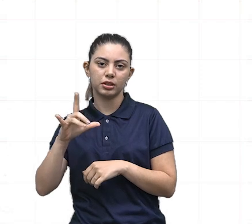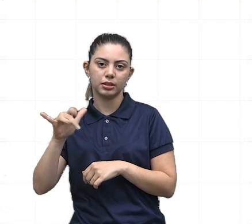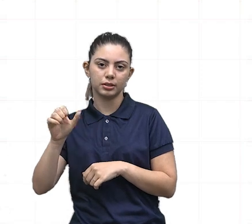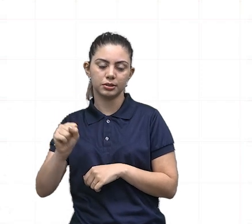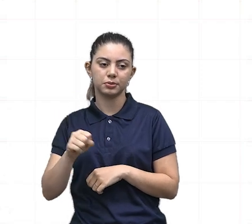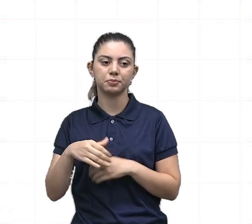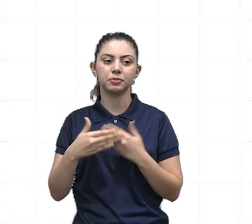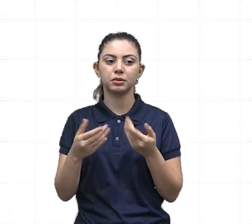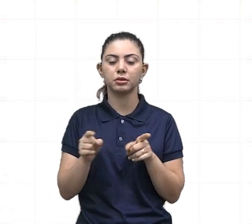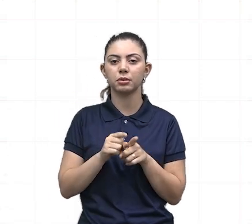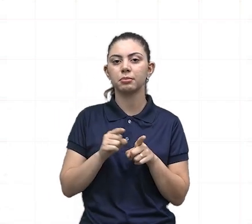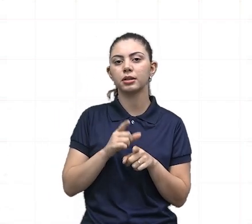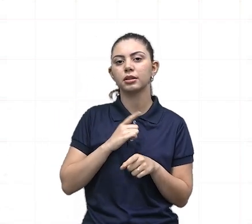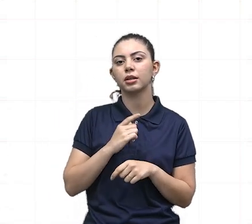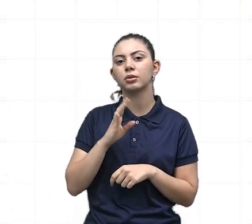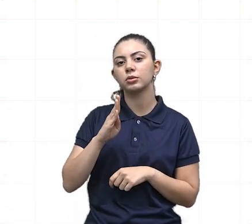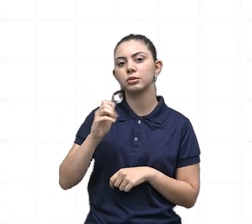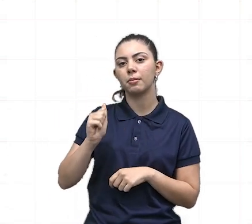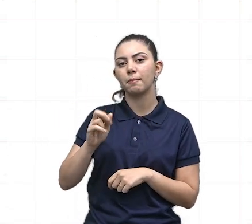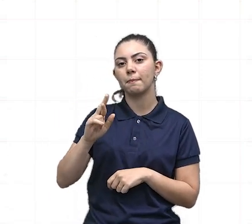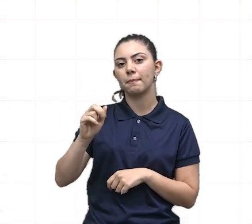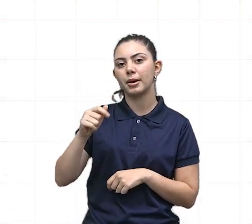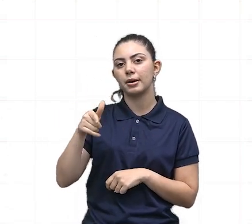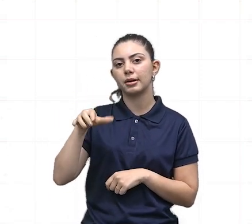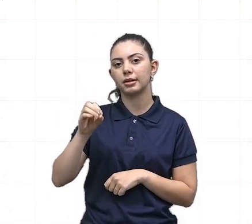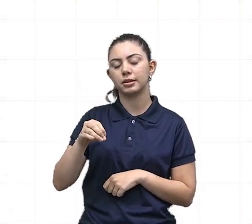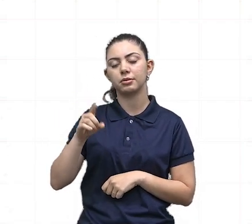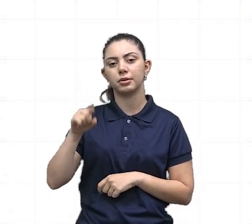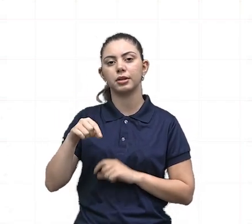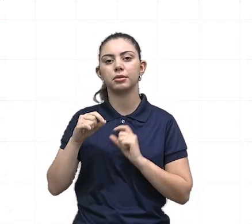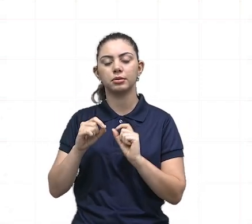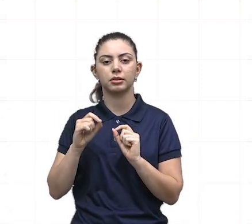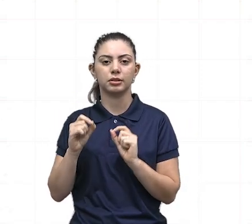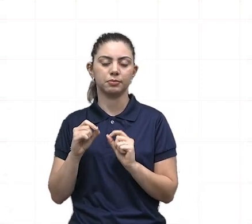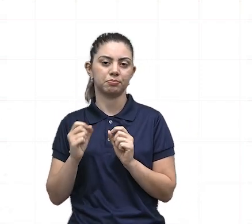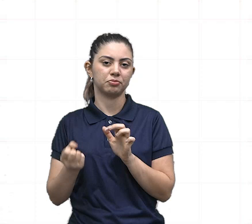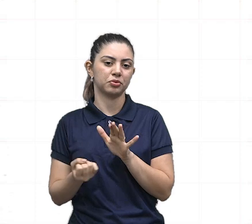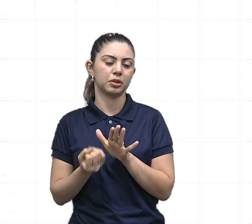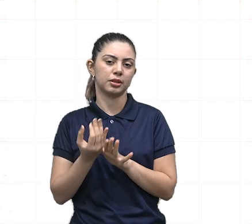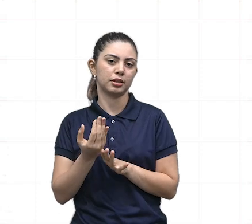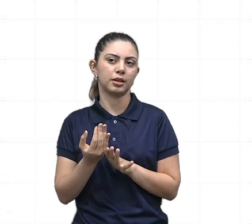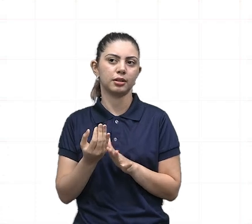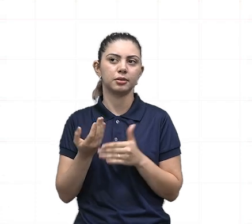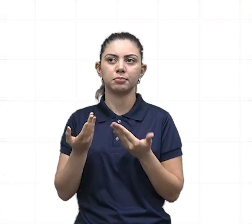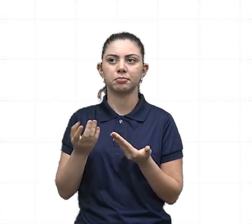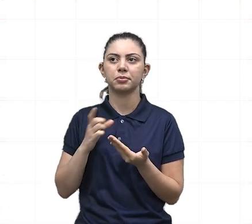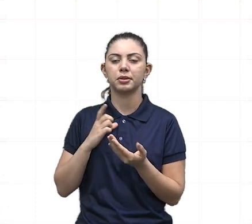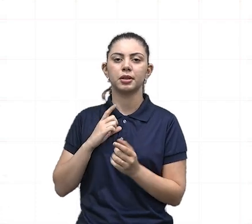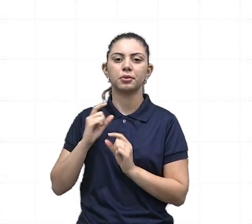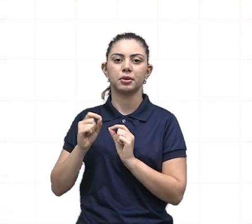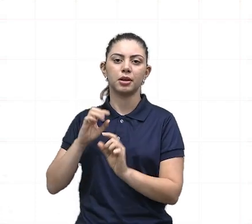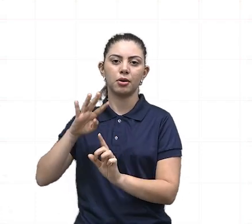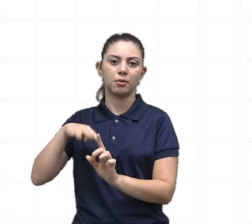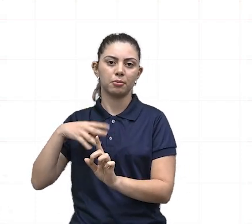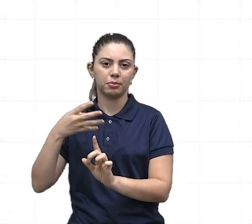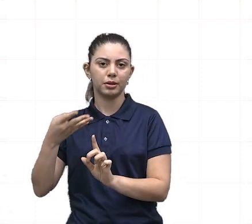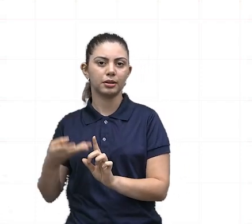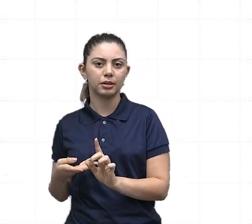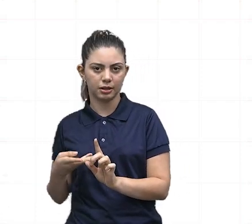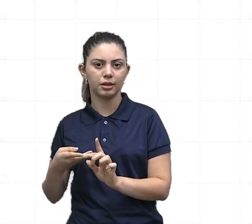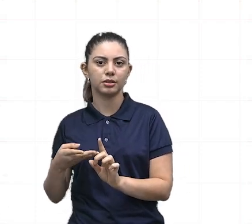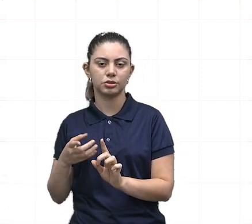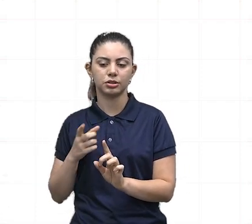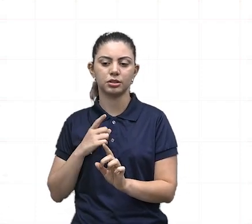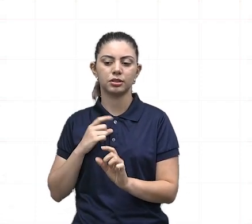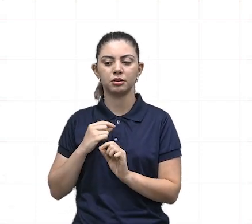Temos, então, aí os barões, né? O barão é um título criado como uma forma de honraria conferida aos súditos de